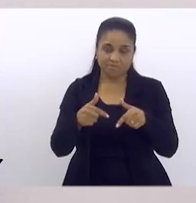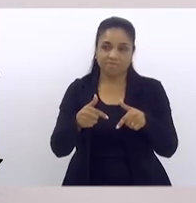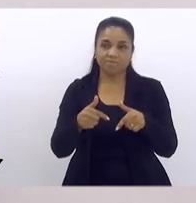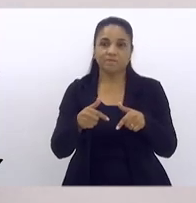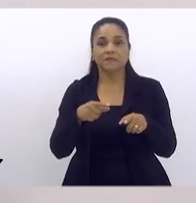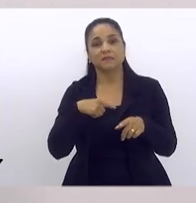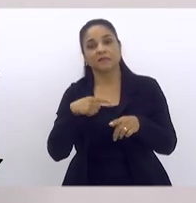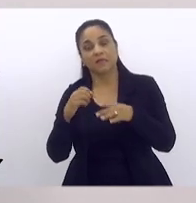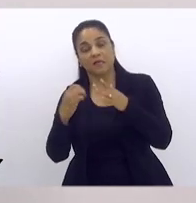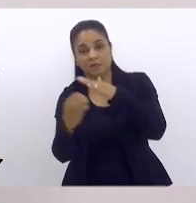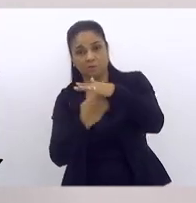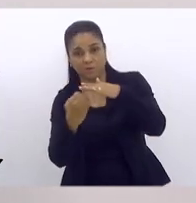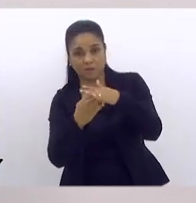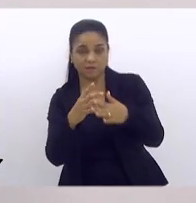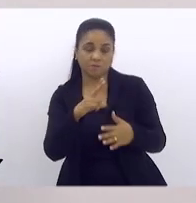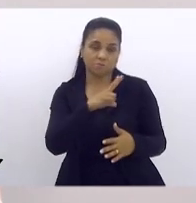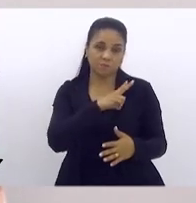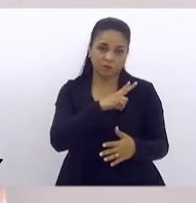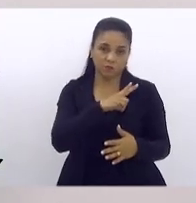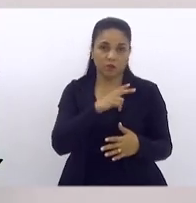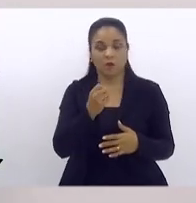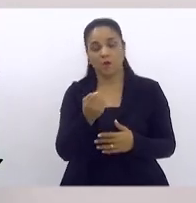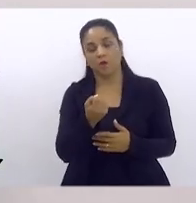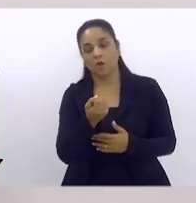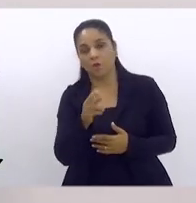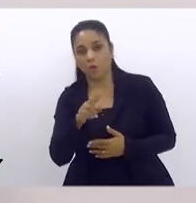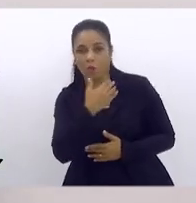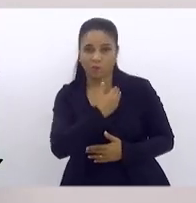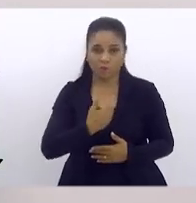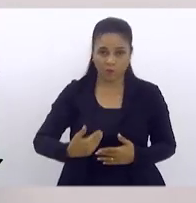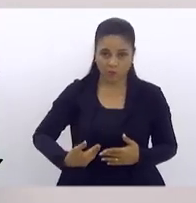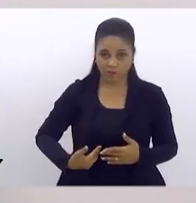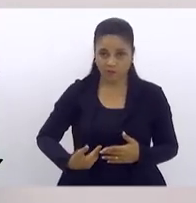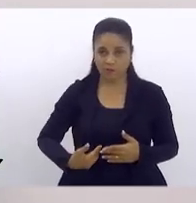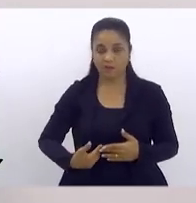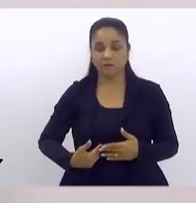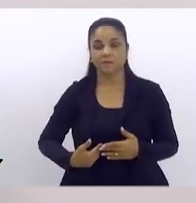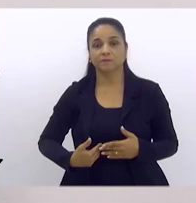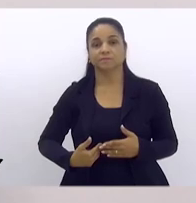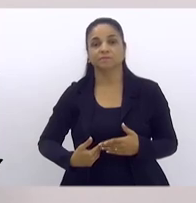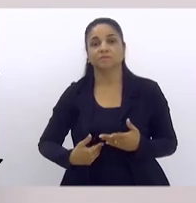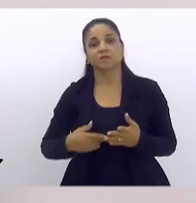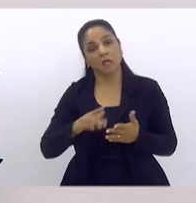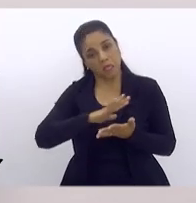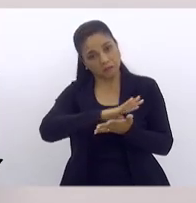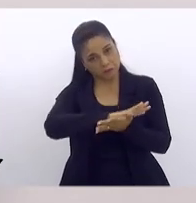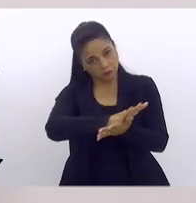na presença pública com privada tem um privilégio tem um privilégio é uma discriminação